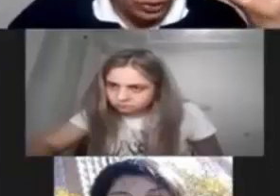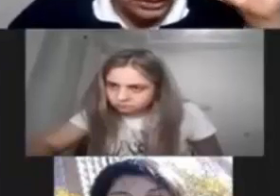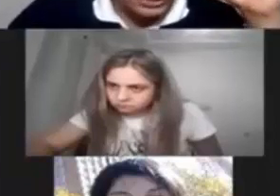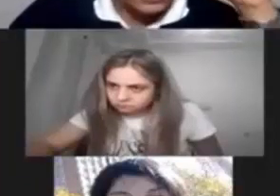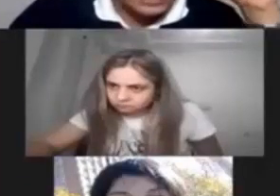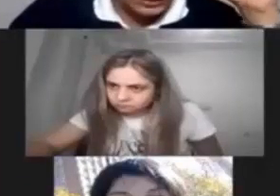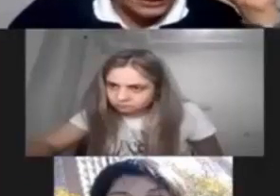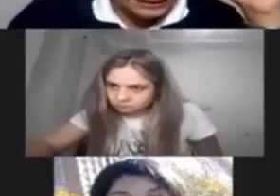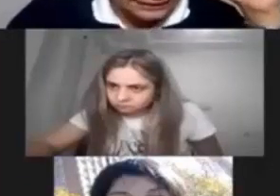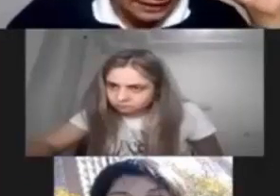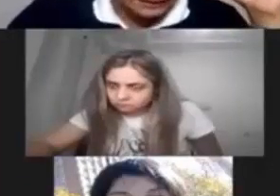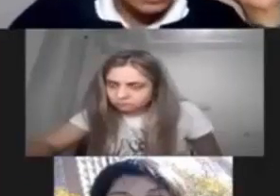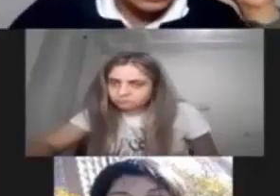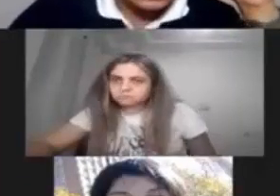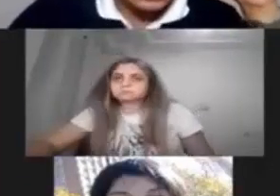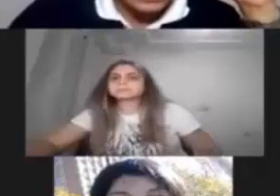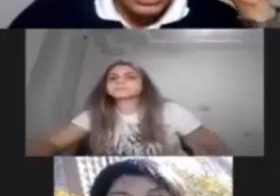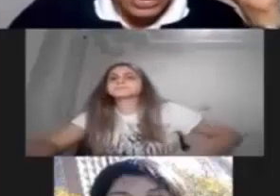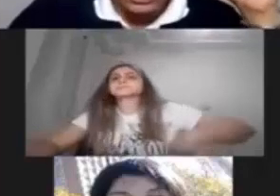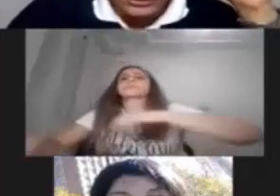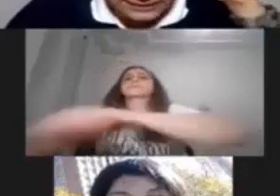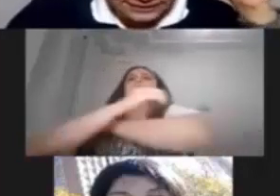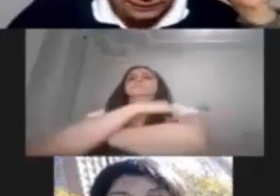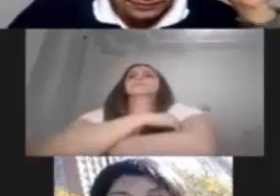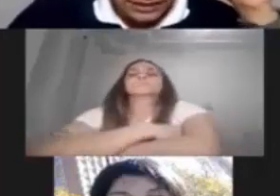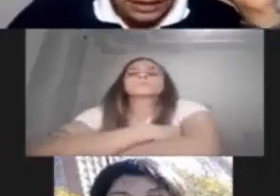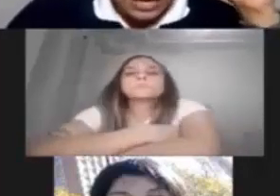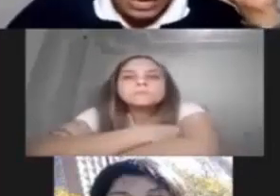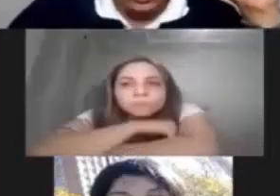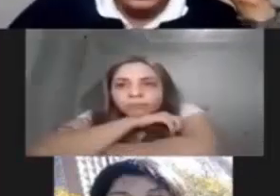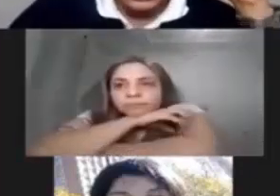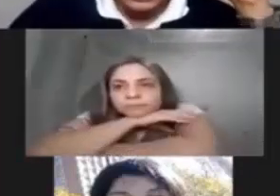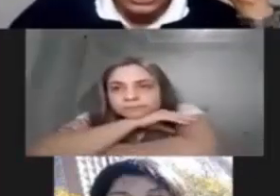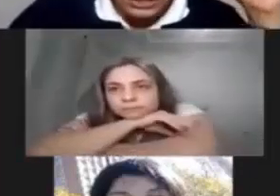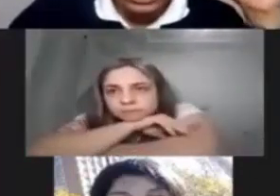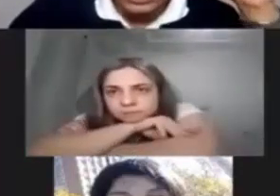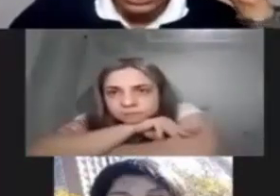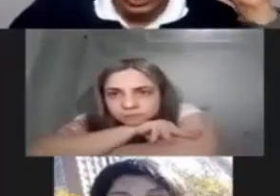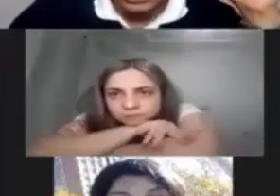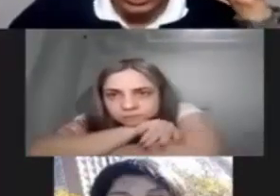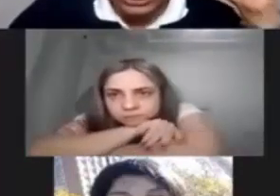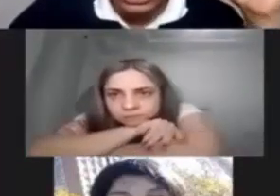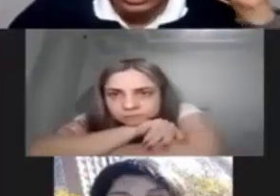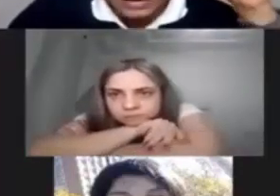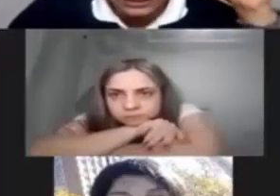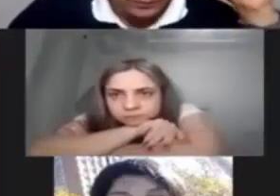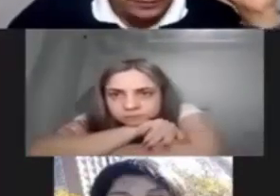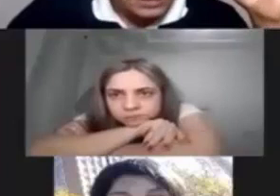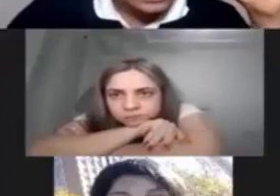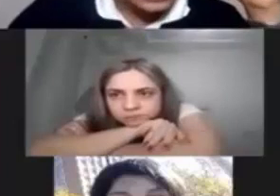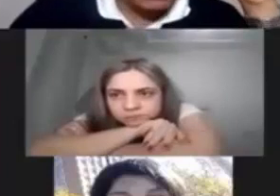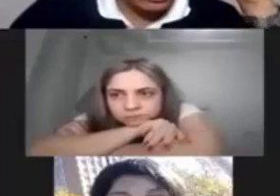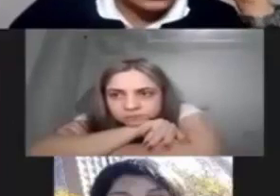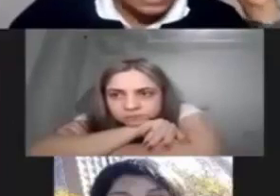das ações que fizeram aqui na terra e das que deixaram de fazer é o que está escrito na história do rico e do Lázaro